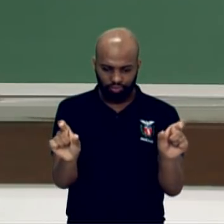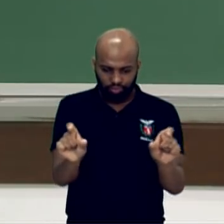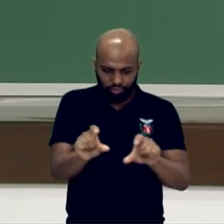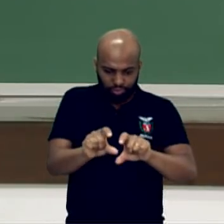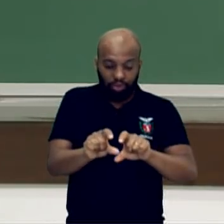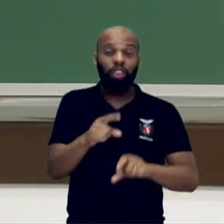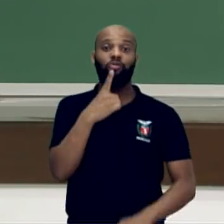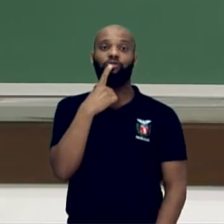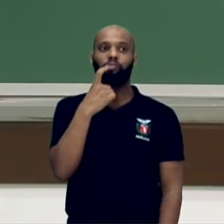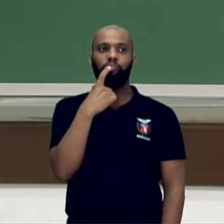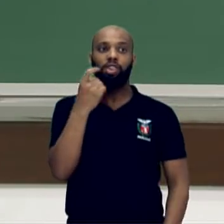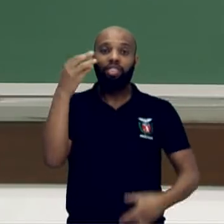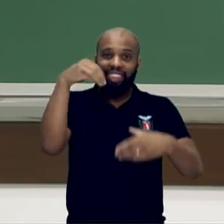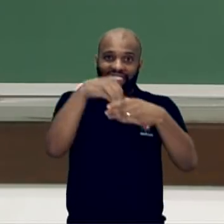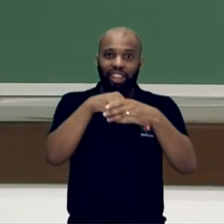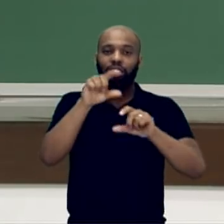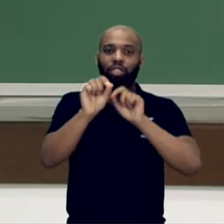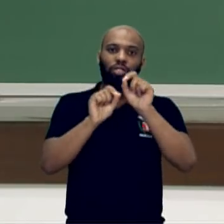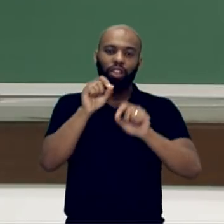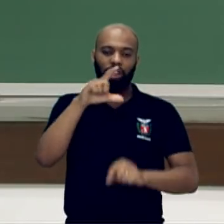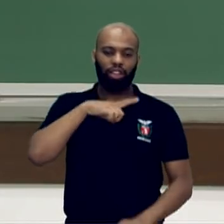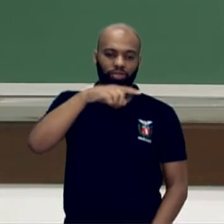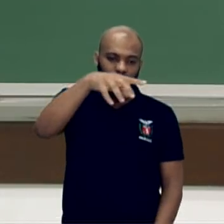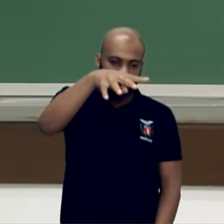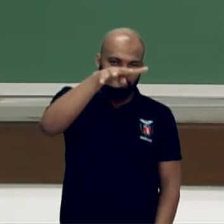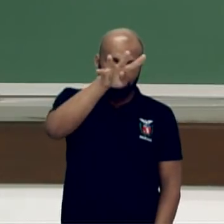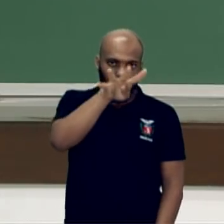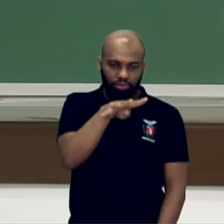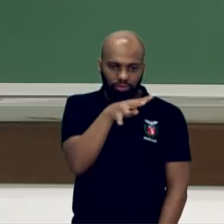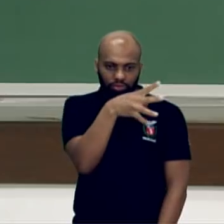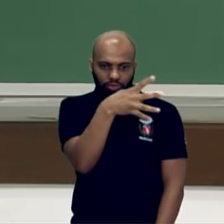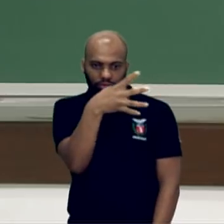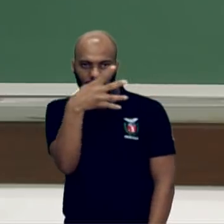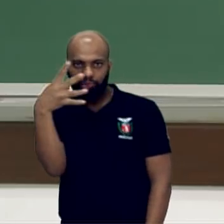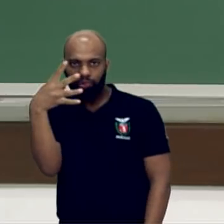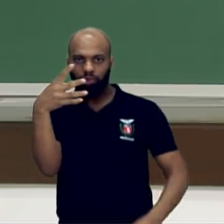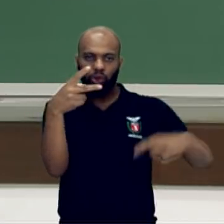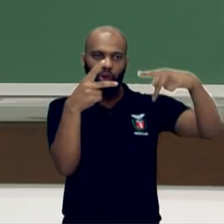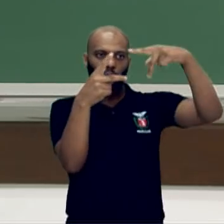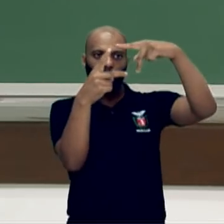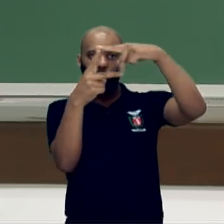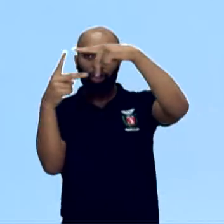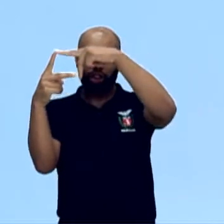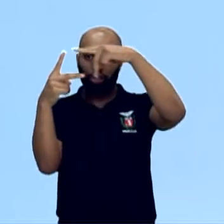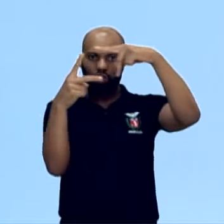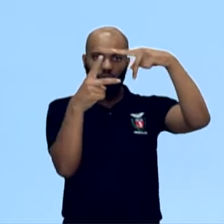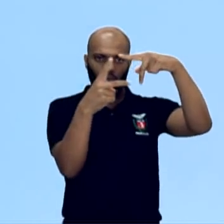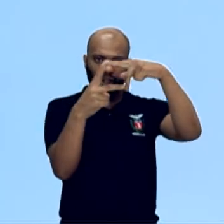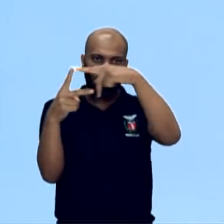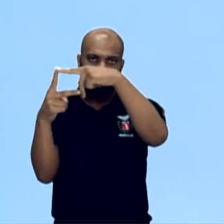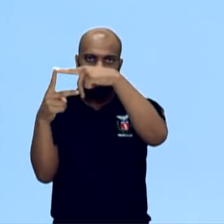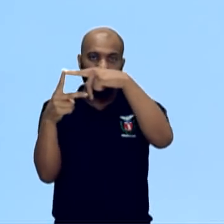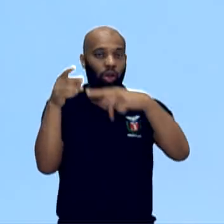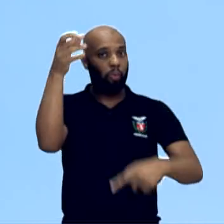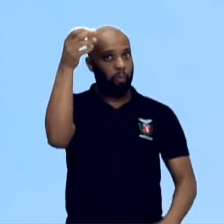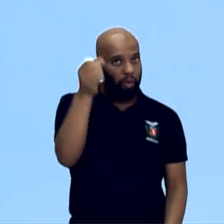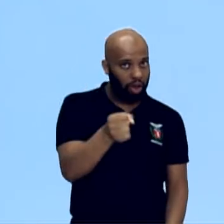E dentro vai ter então esses quadradinhos, né? Em branco,